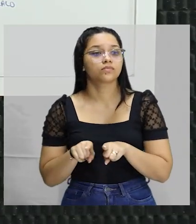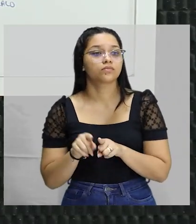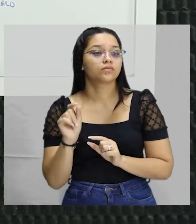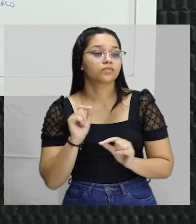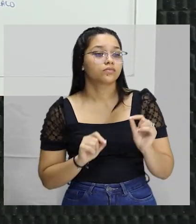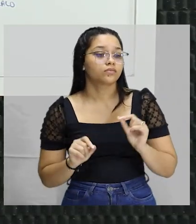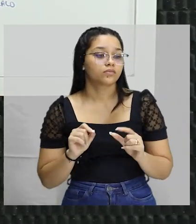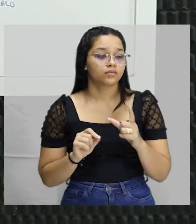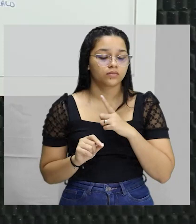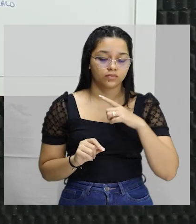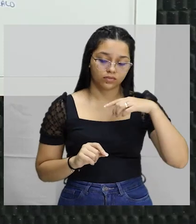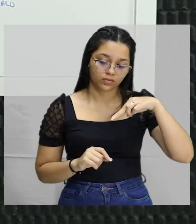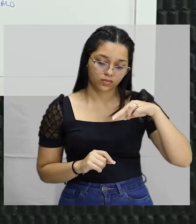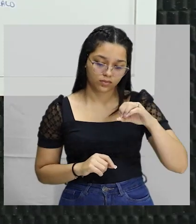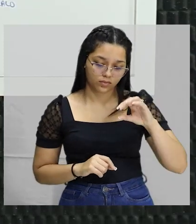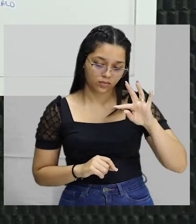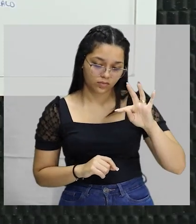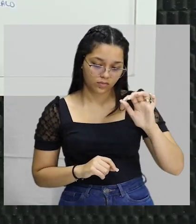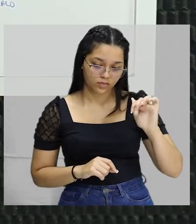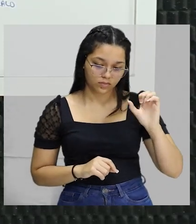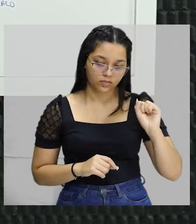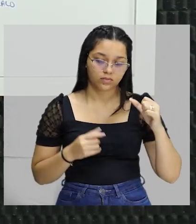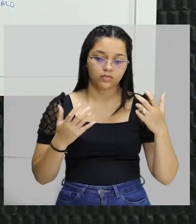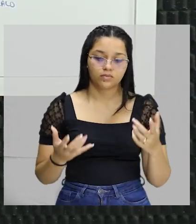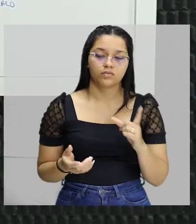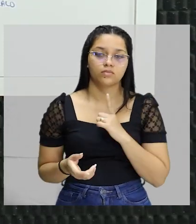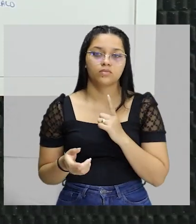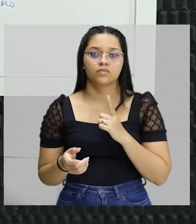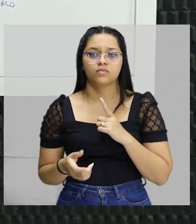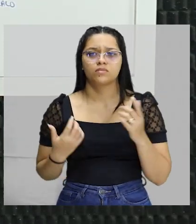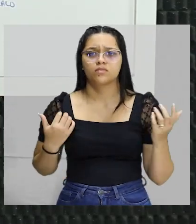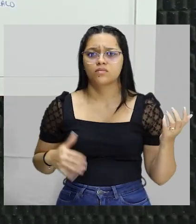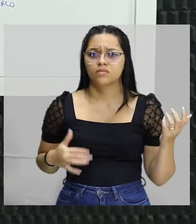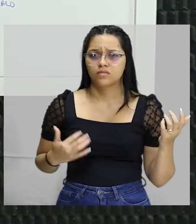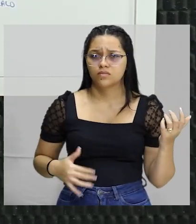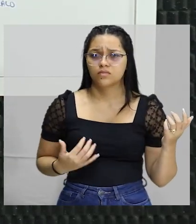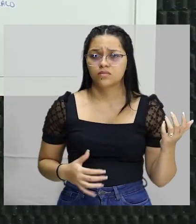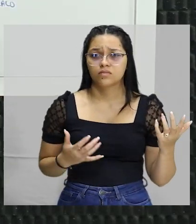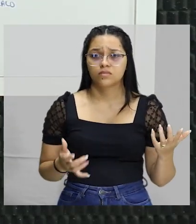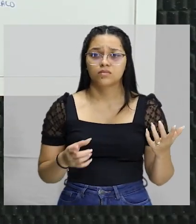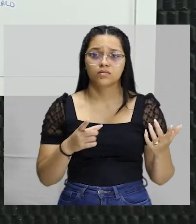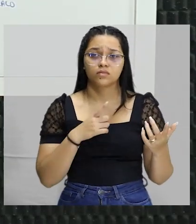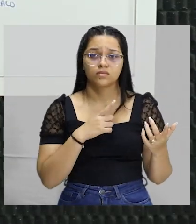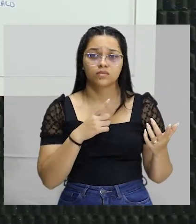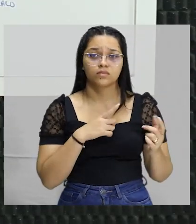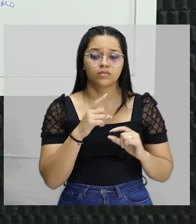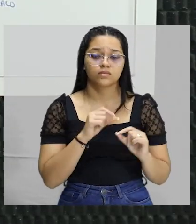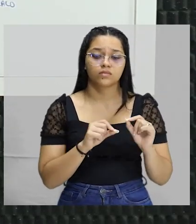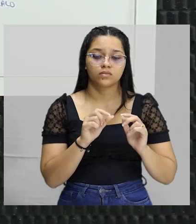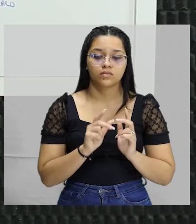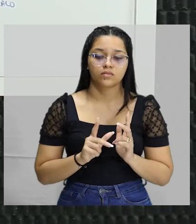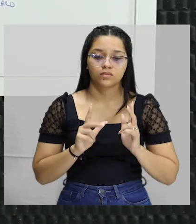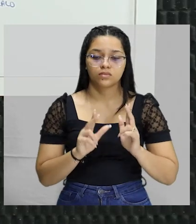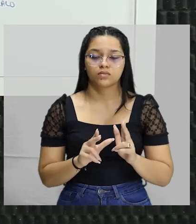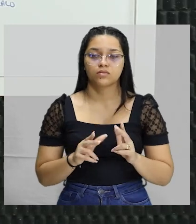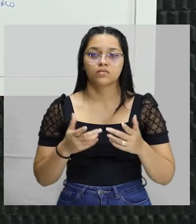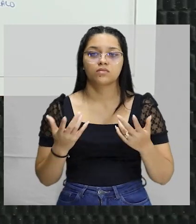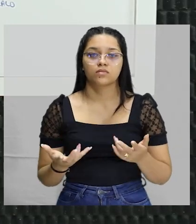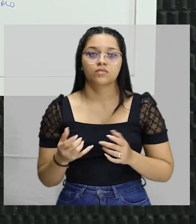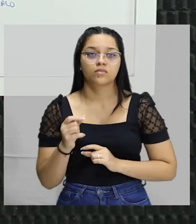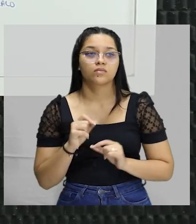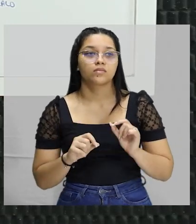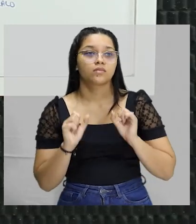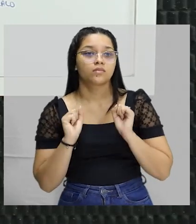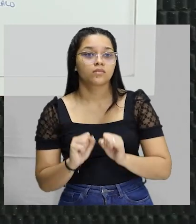Mesmo as notas, né, quer dizer, mesmo os instrumentos, eles emitindo a mesma nota musical, a